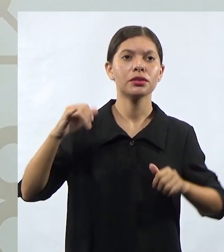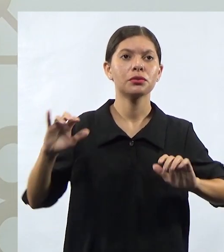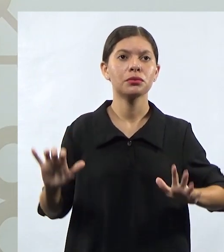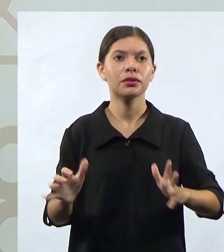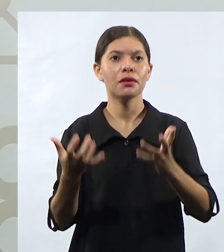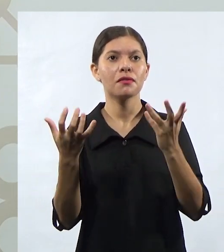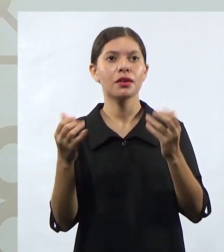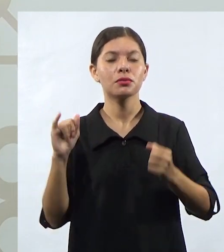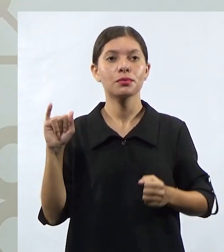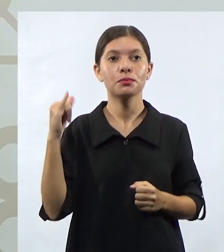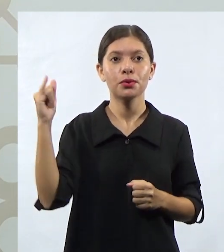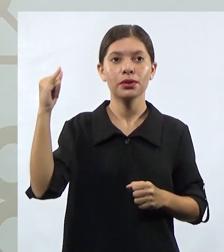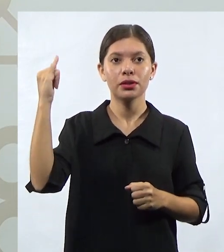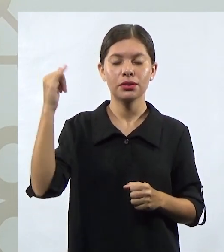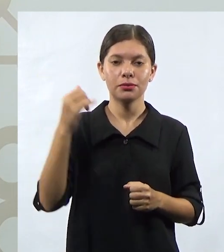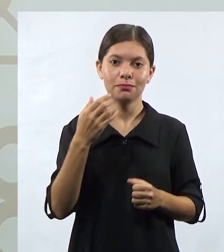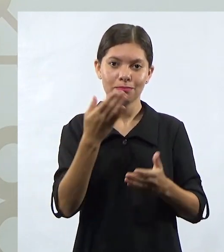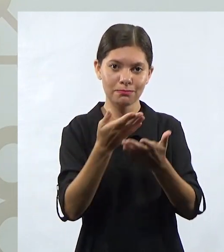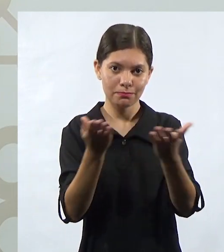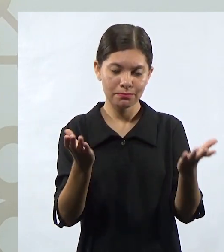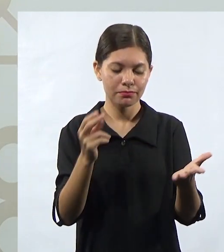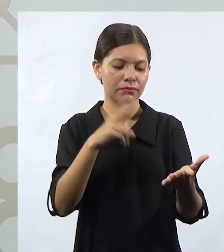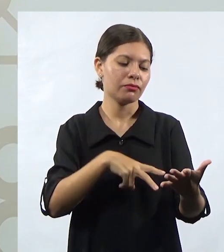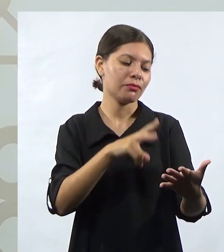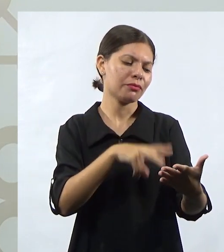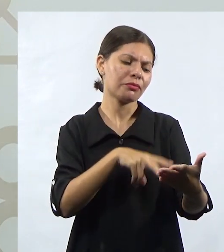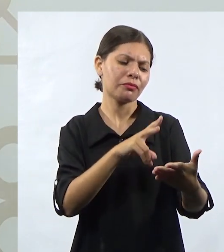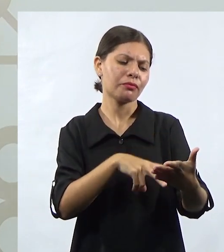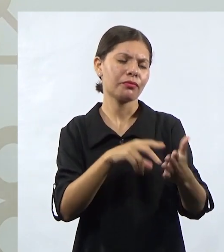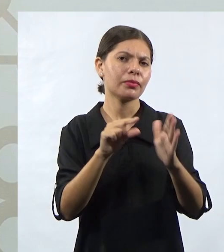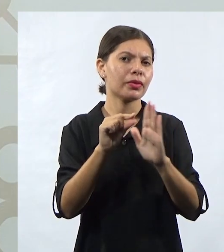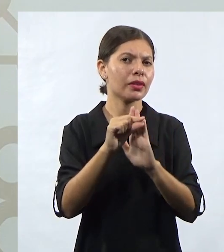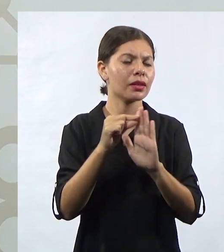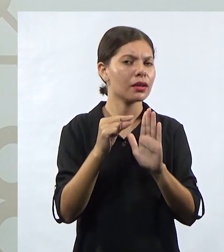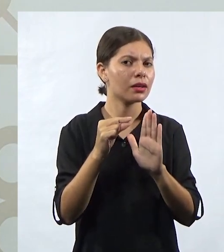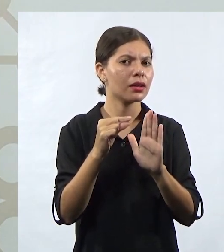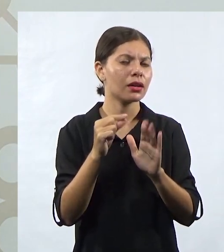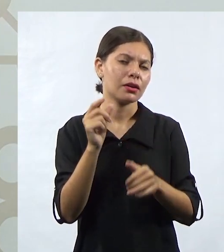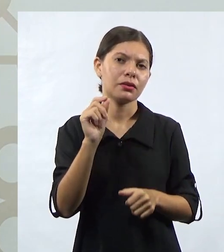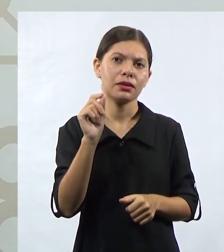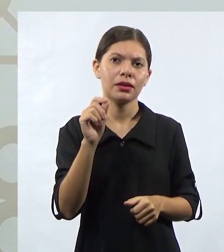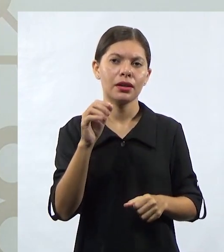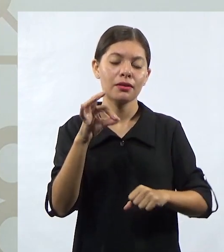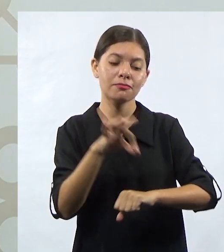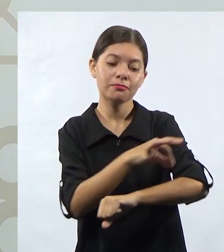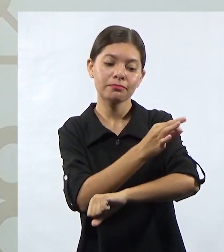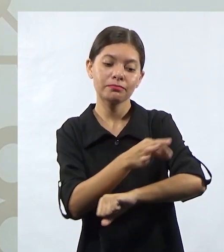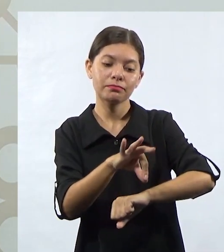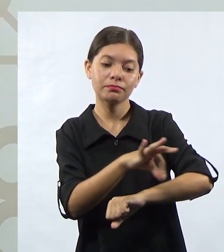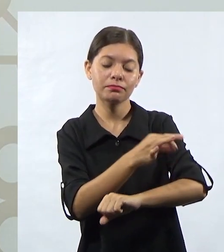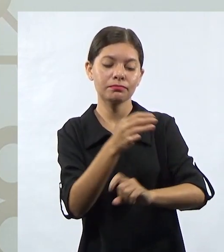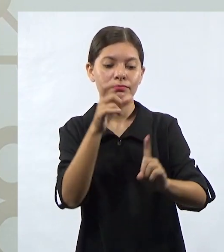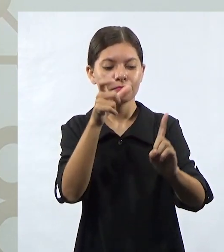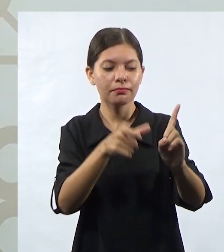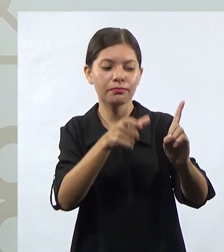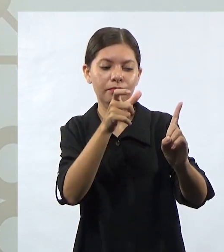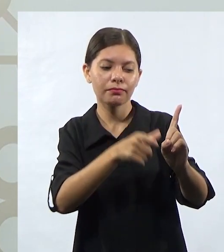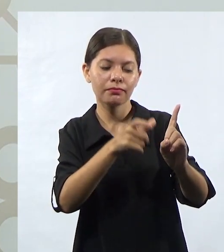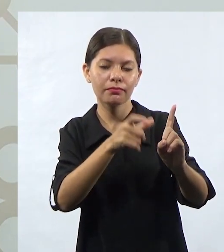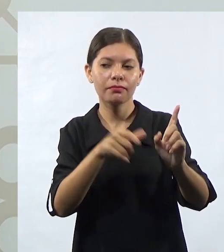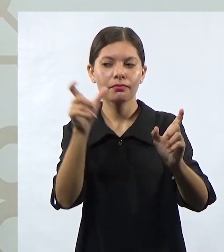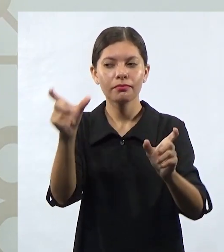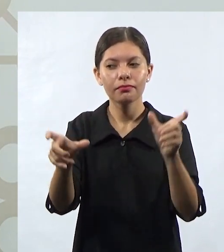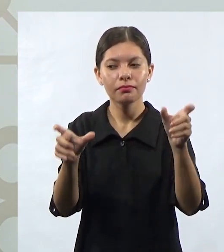importante, né, dos marcos importantes de acordo com a sua leitura. Então você pode destacar, como a gente falou, infraestrutura,